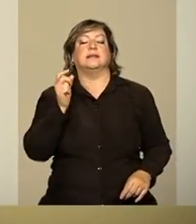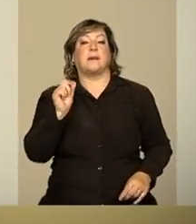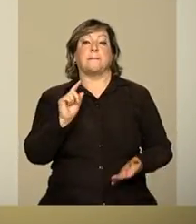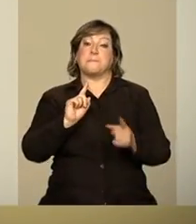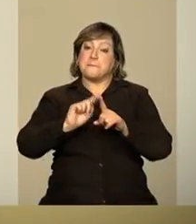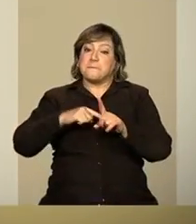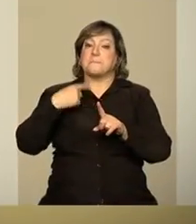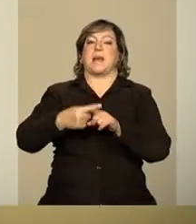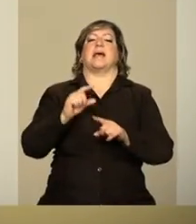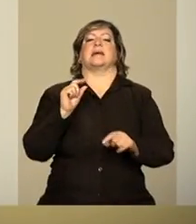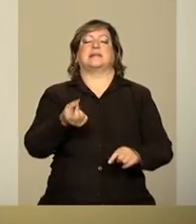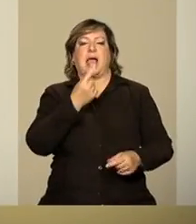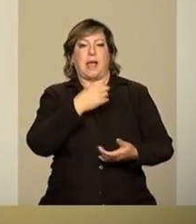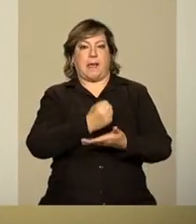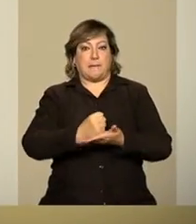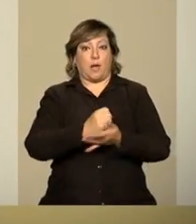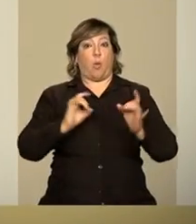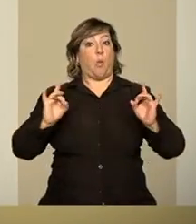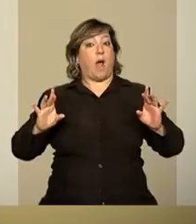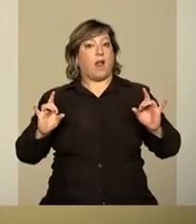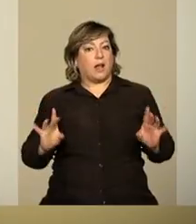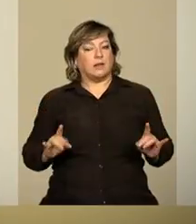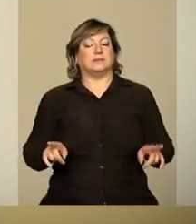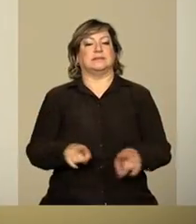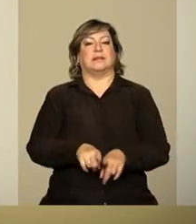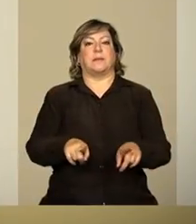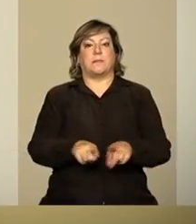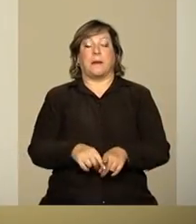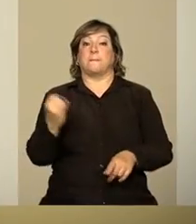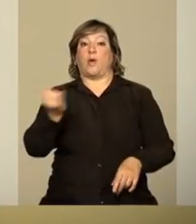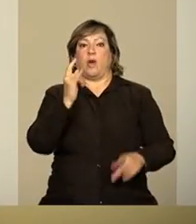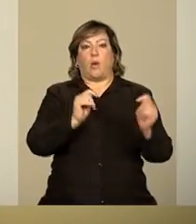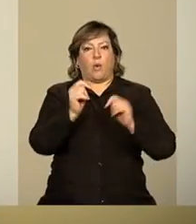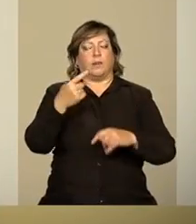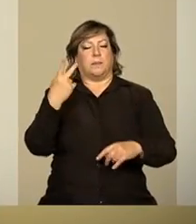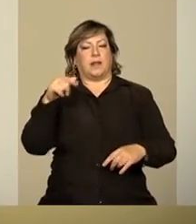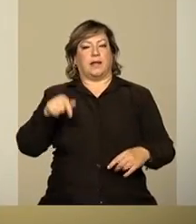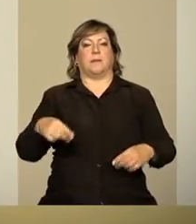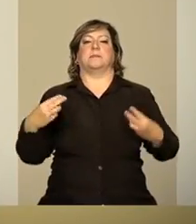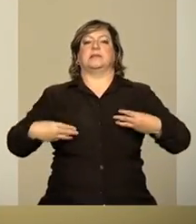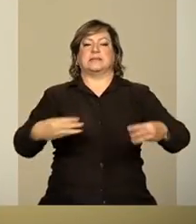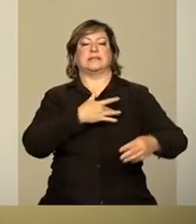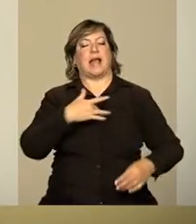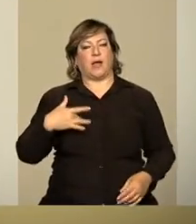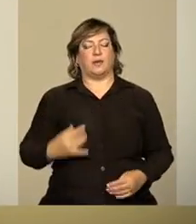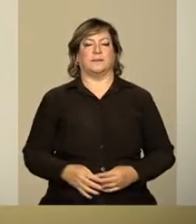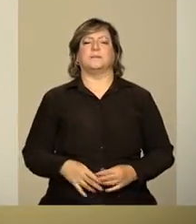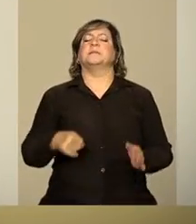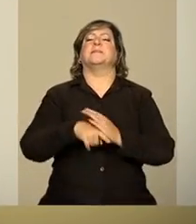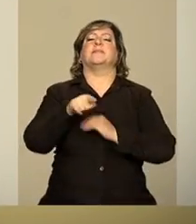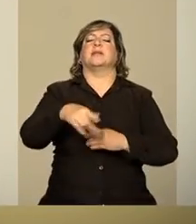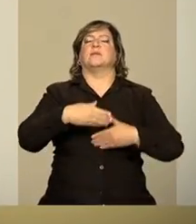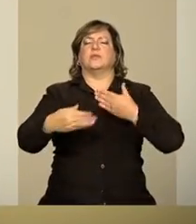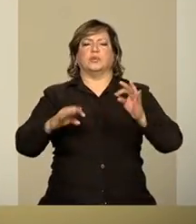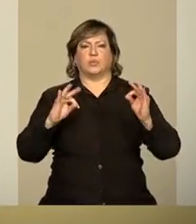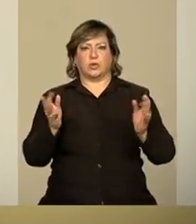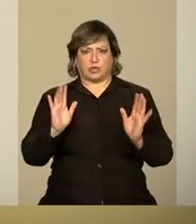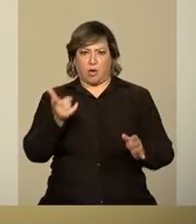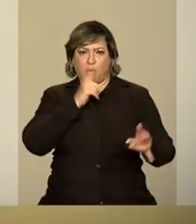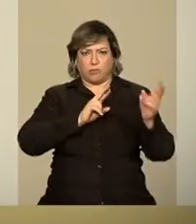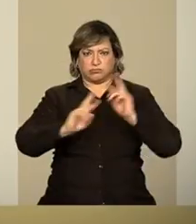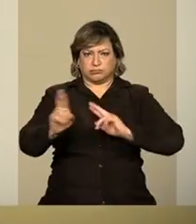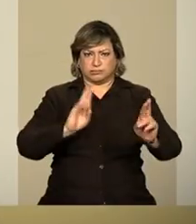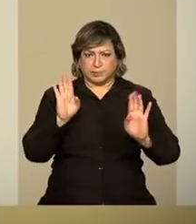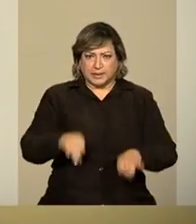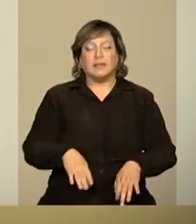mais remédios de qualidade e Óbvio Luciano uma importante economia para o ministério da saúde e os processos todos já está dando